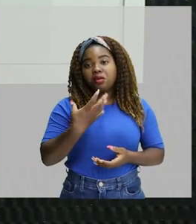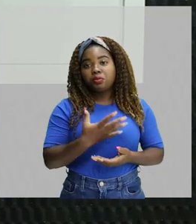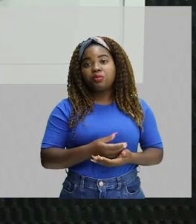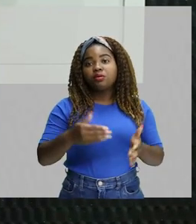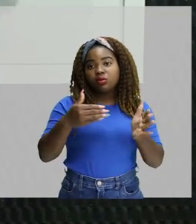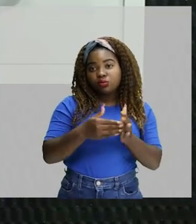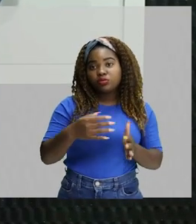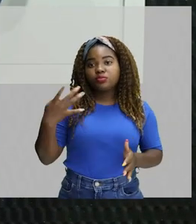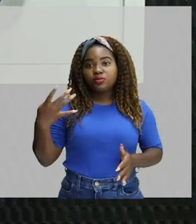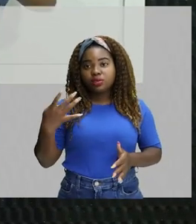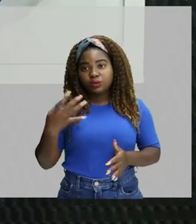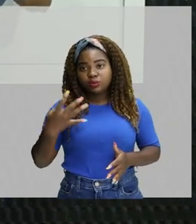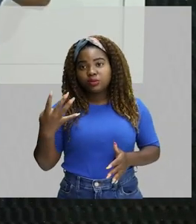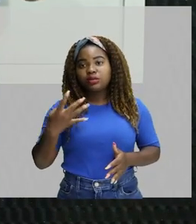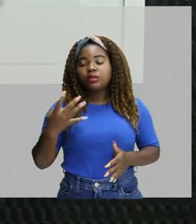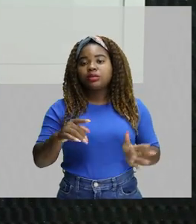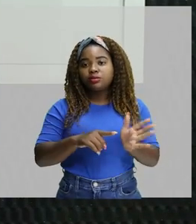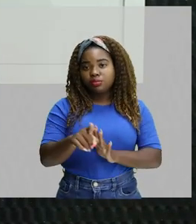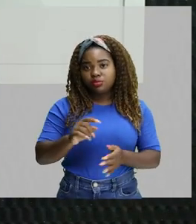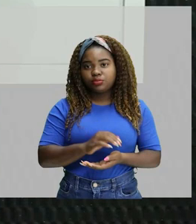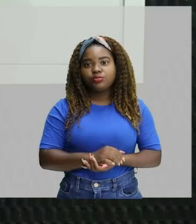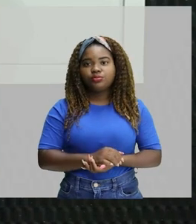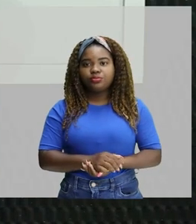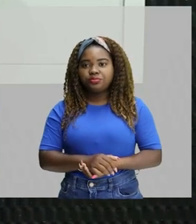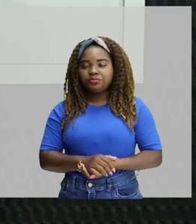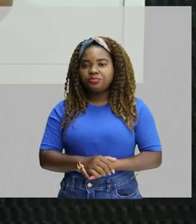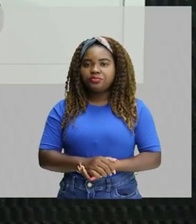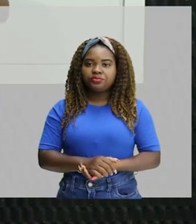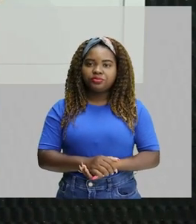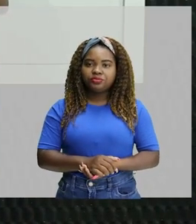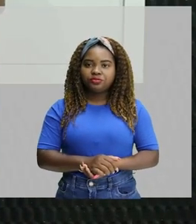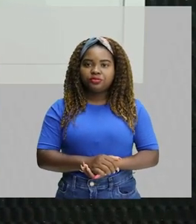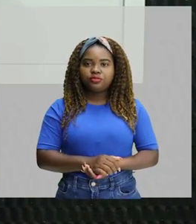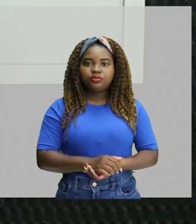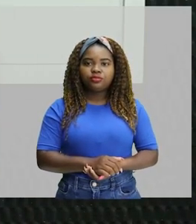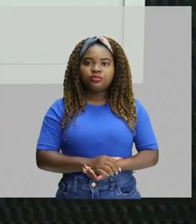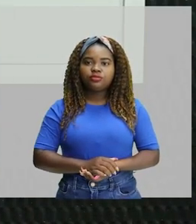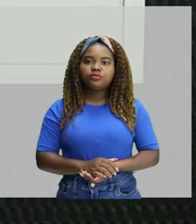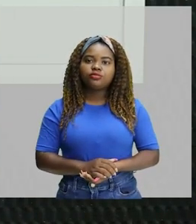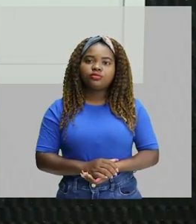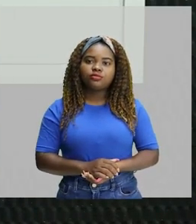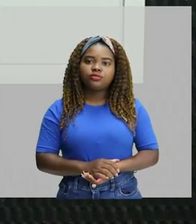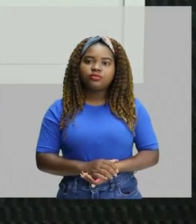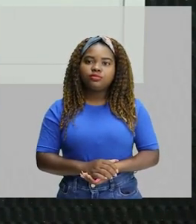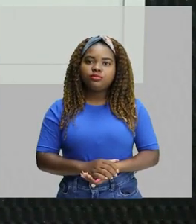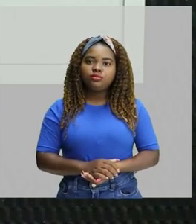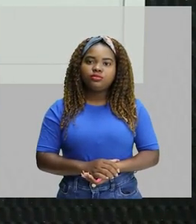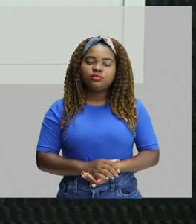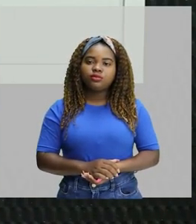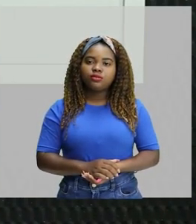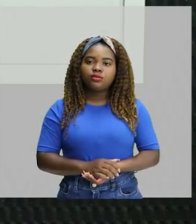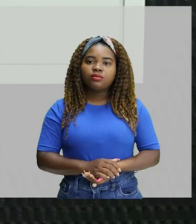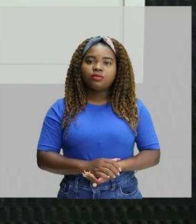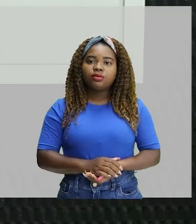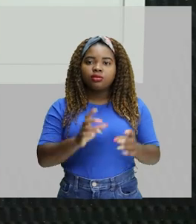última questão da nossa lista de exercício olha ele quer saber determine o